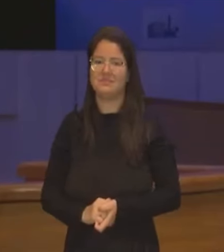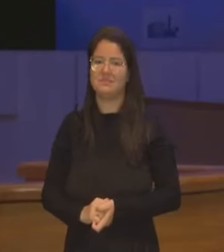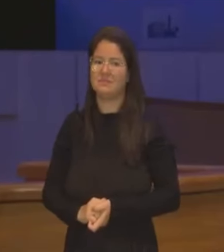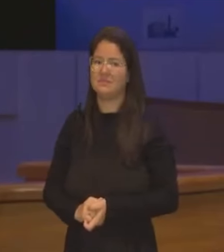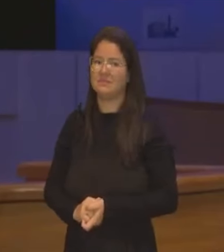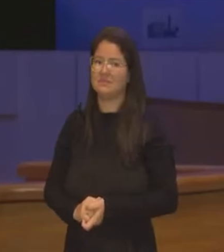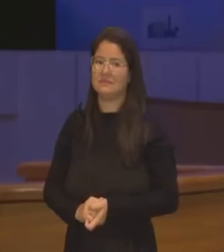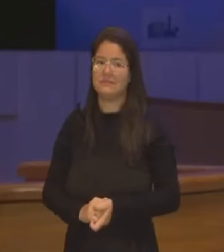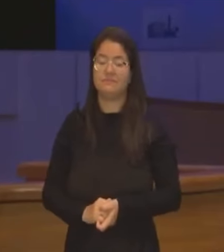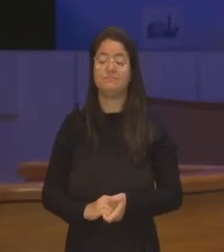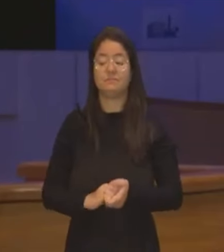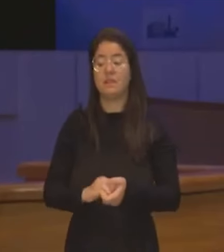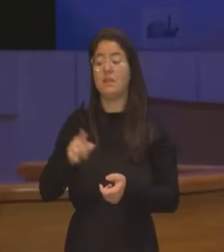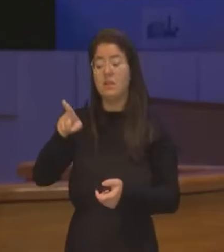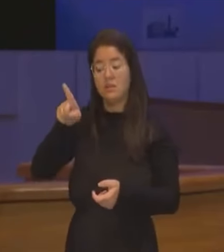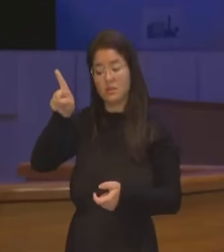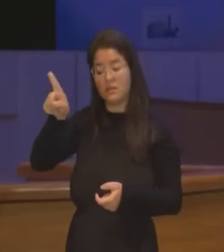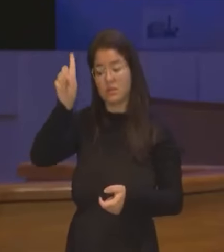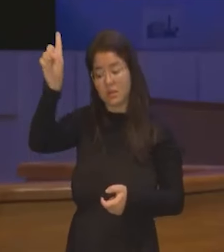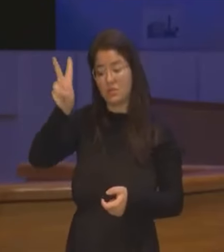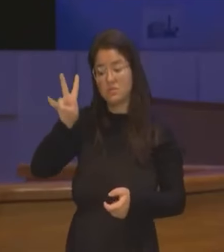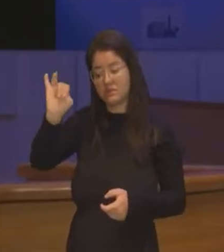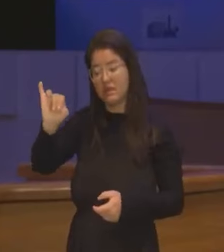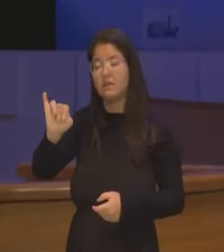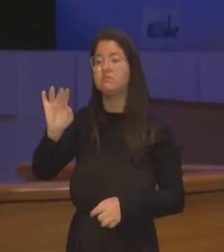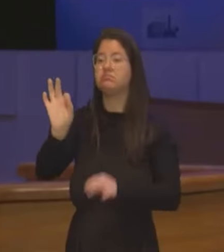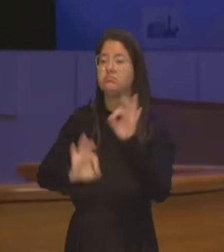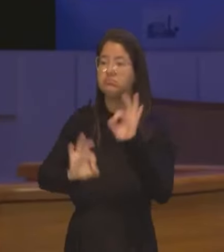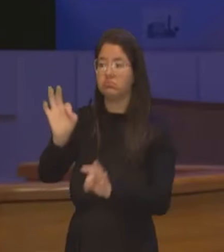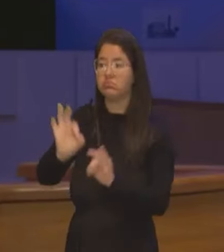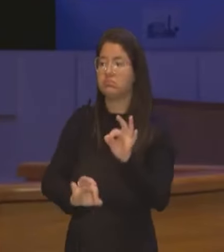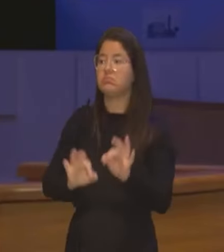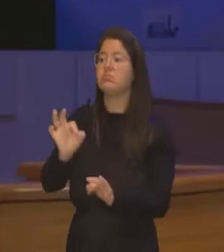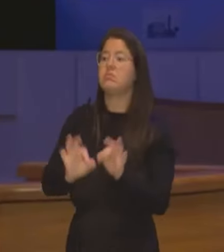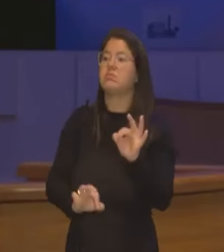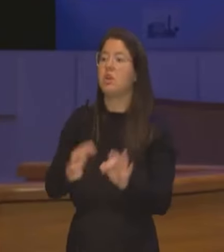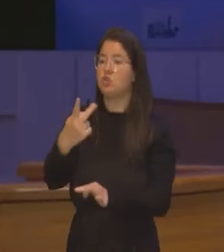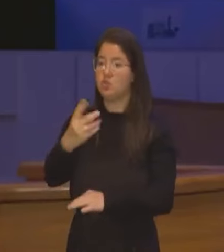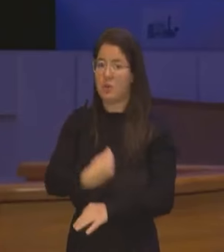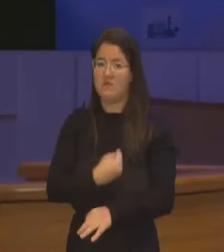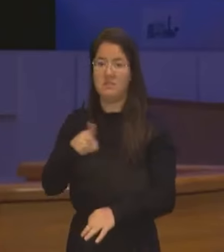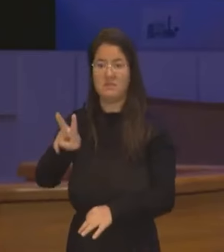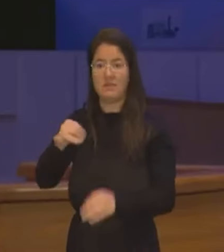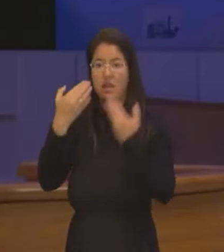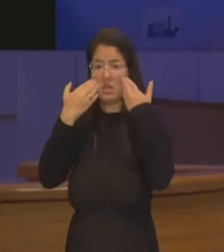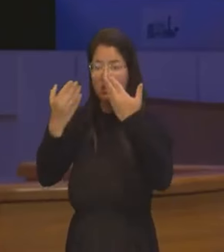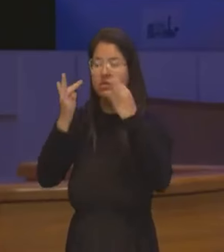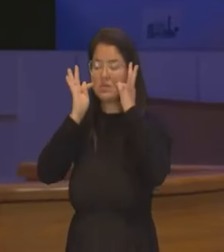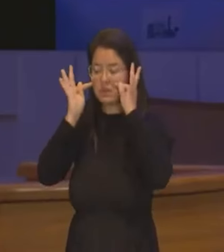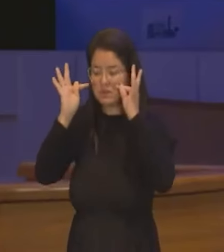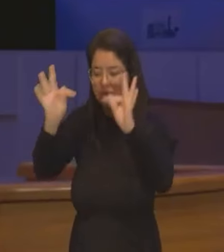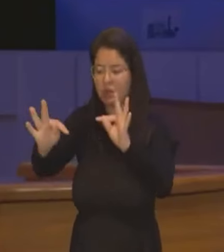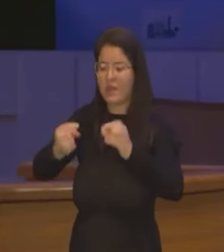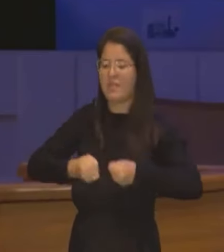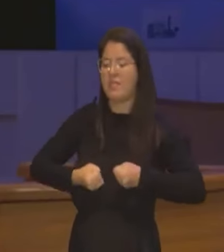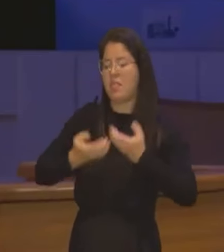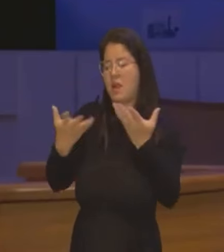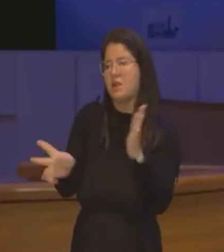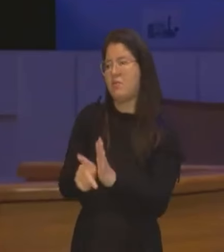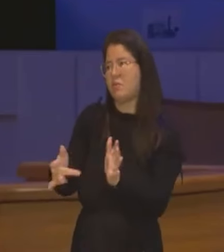E Ele completará a obra em sua vida, e a sua vida será um testemunho da graça de